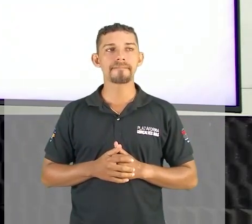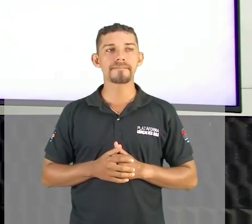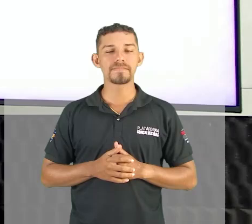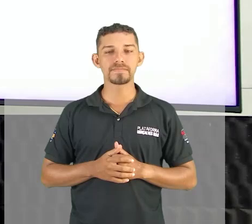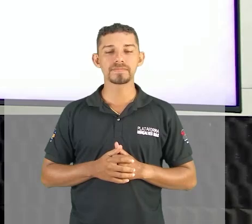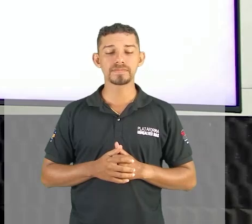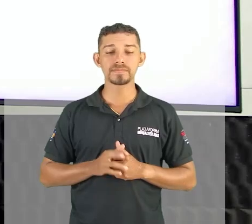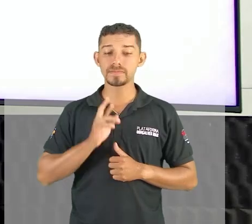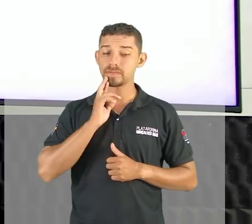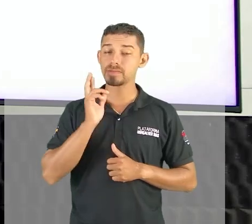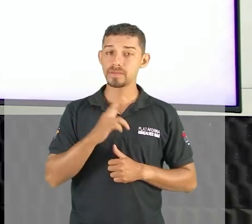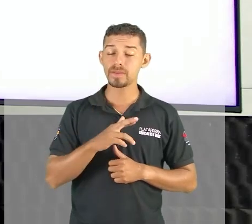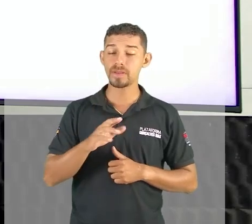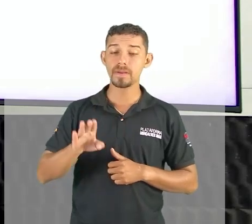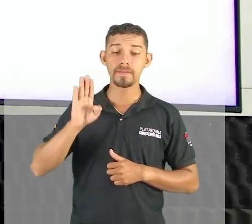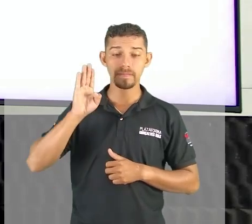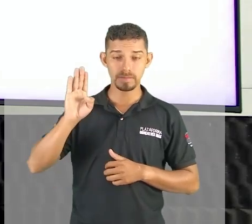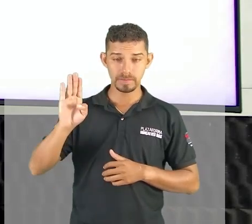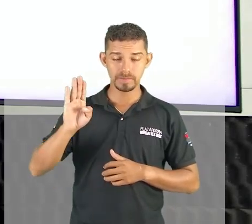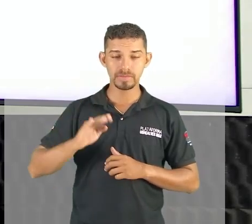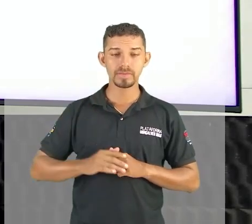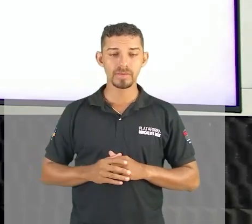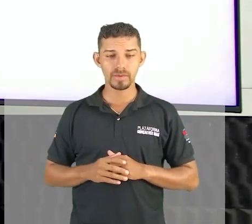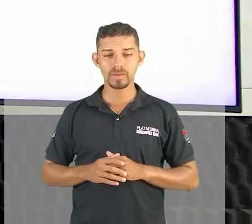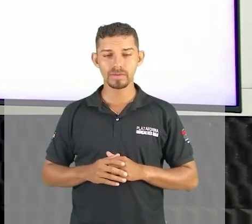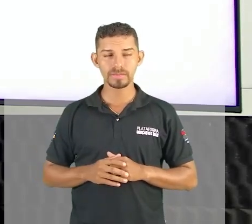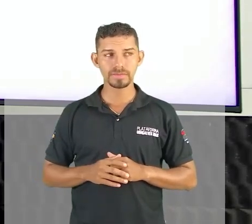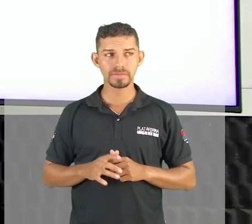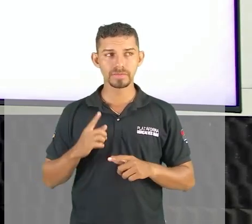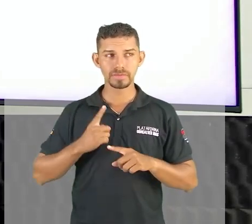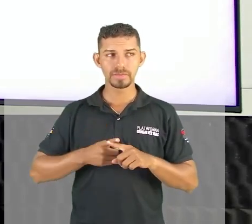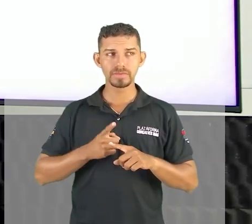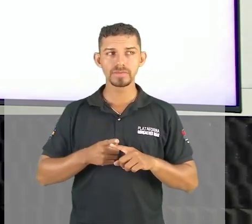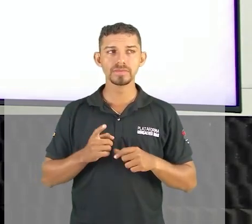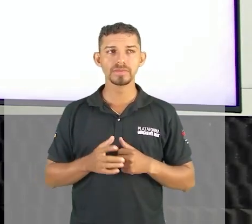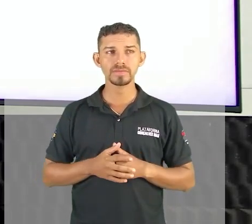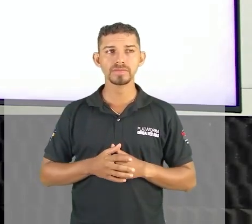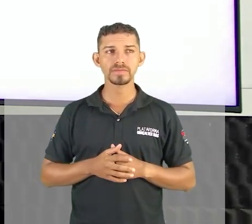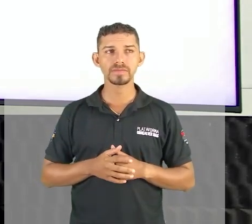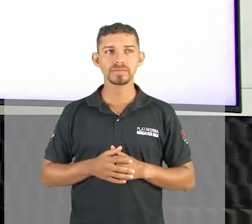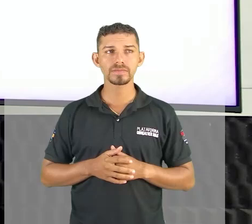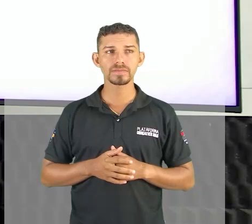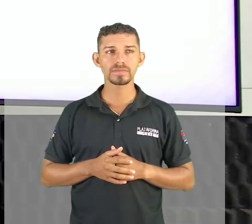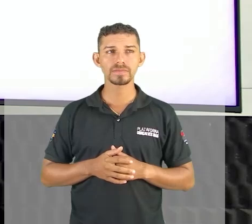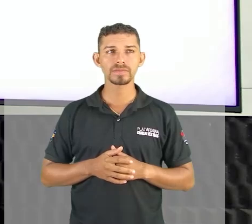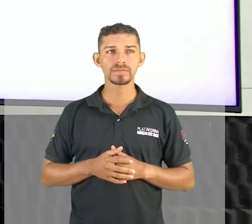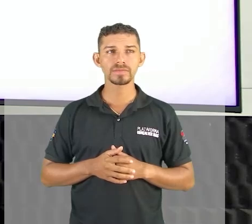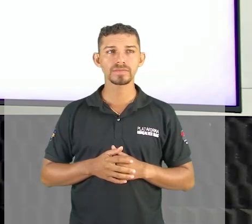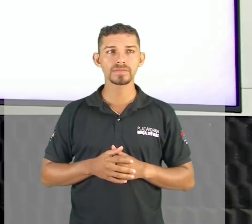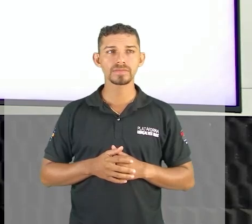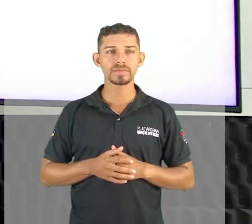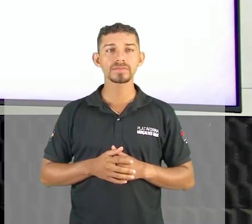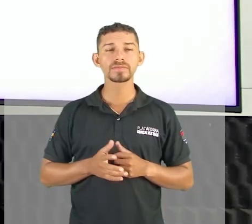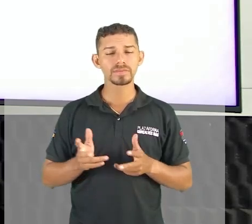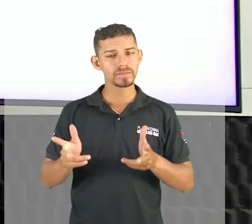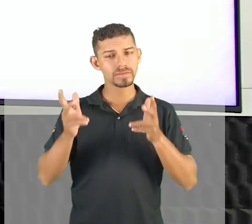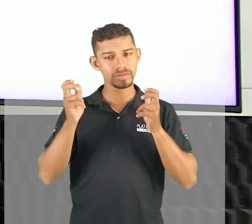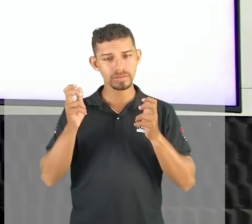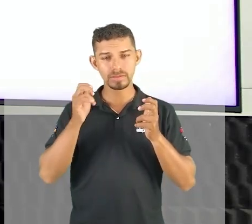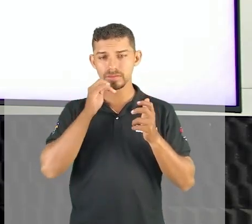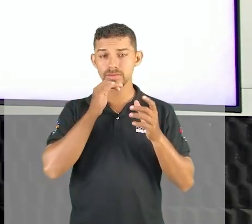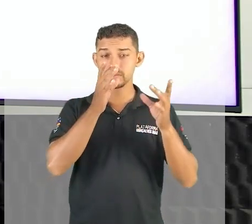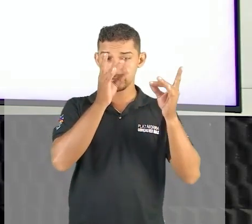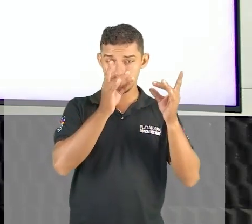gabarito para essa questão é alternativa B Por que que é alternativa B porque quando a gente percebe eh no texto a